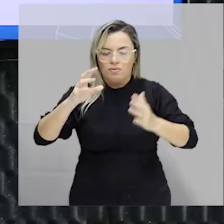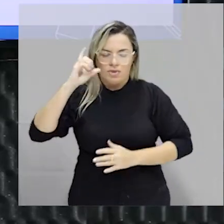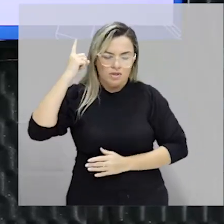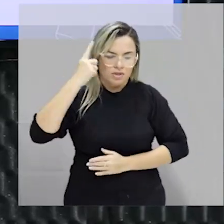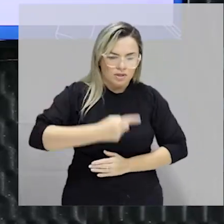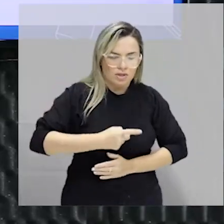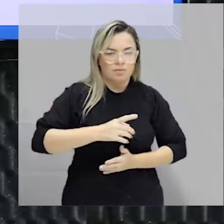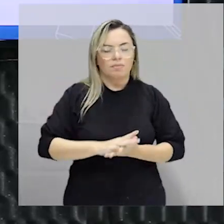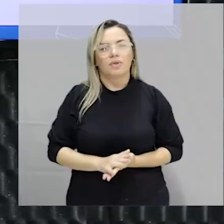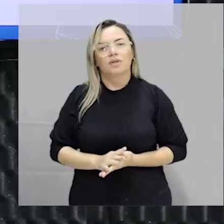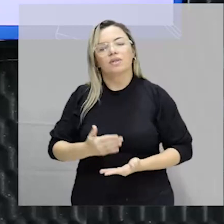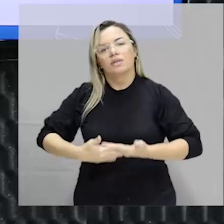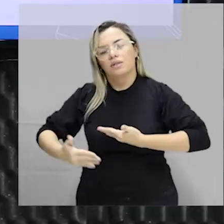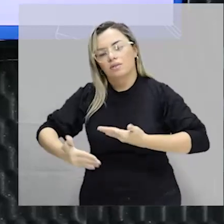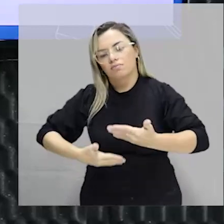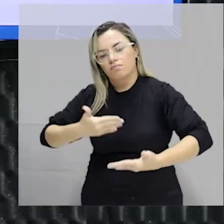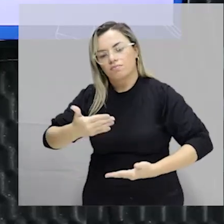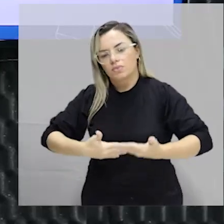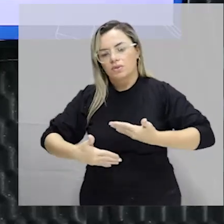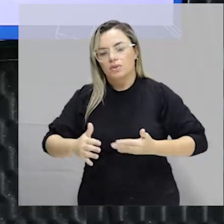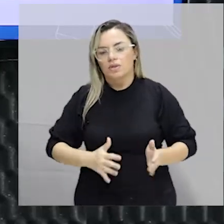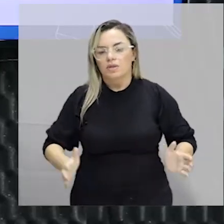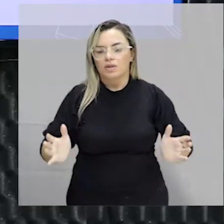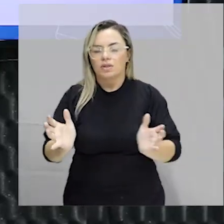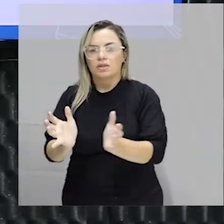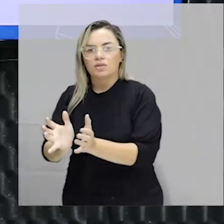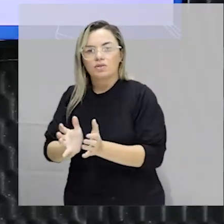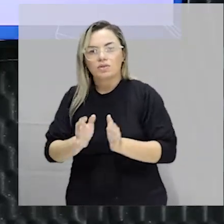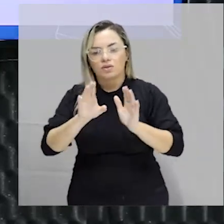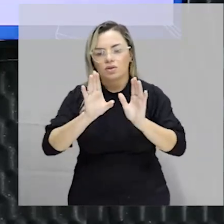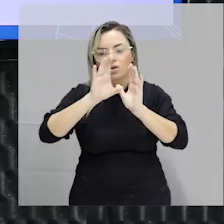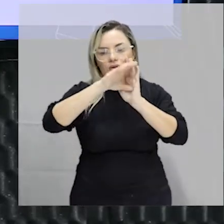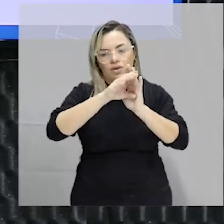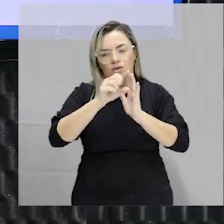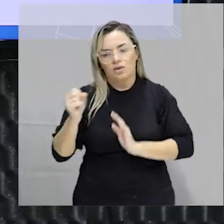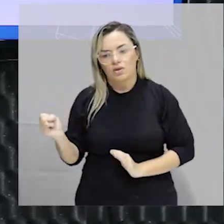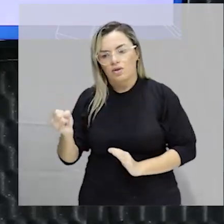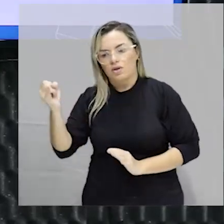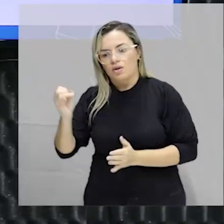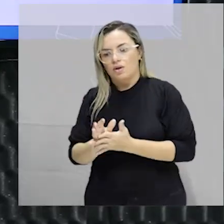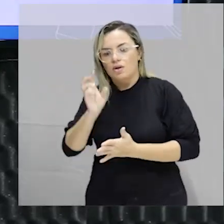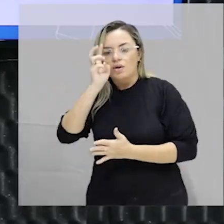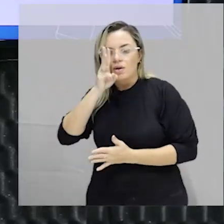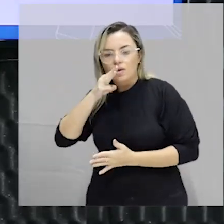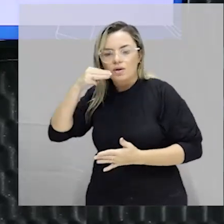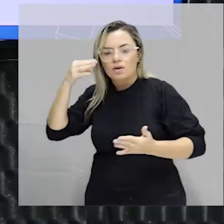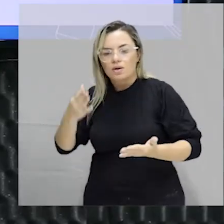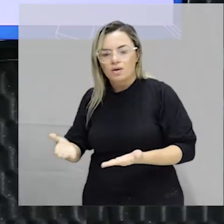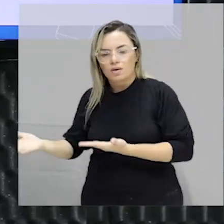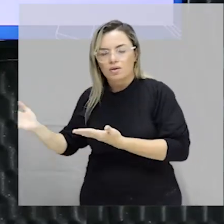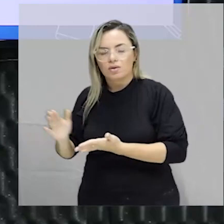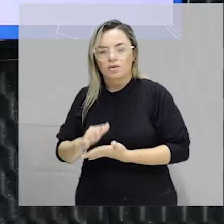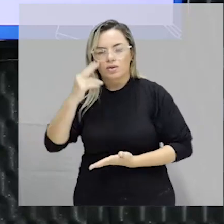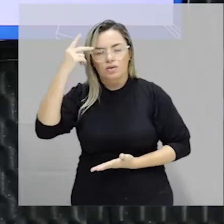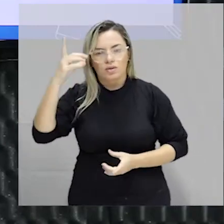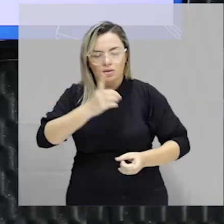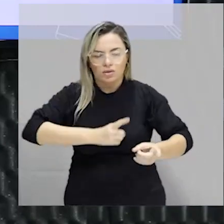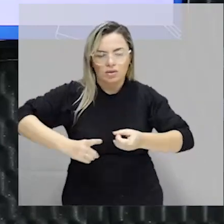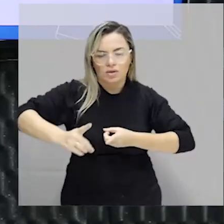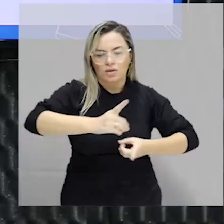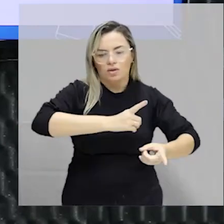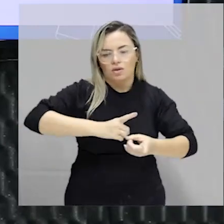conceitos importantes compõe o que Marx denominou de materialismo histórico dialético, um método de